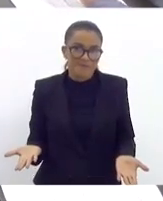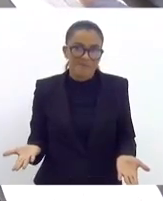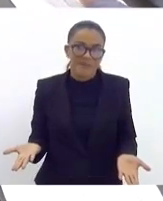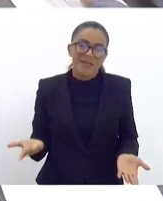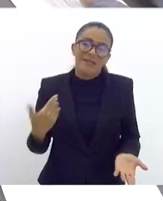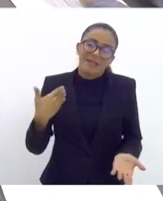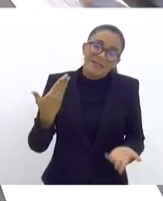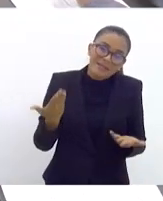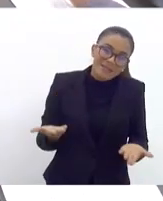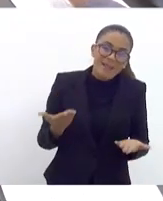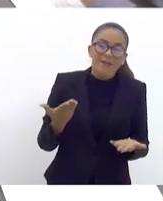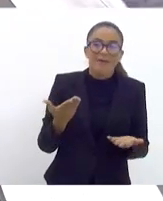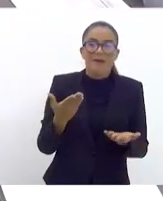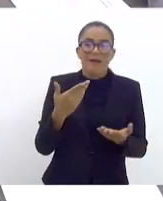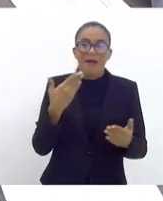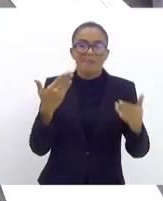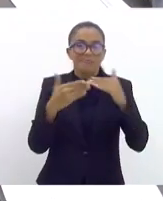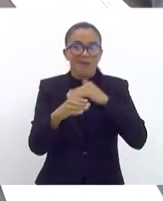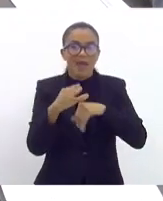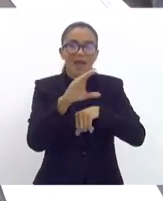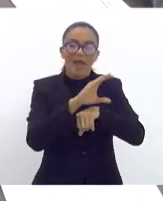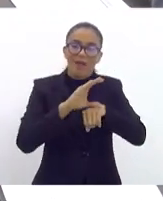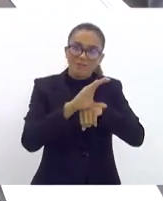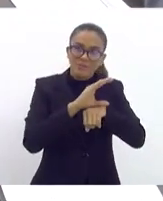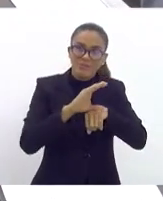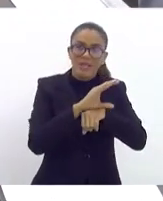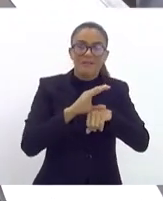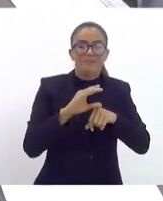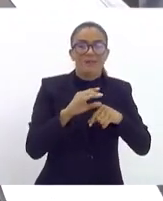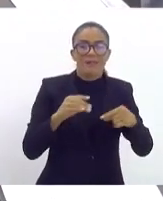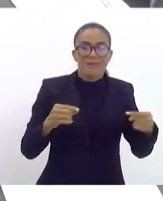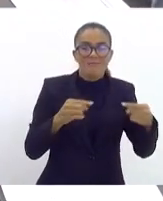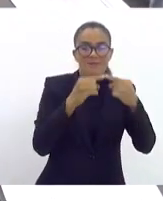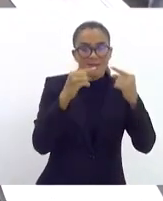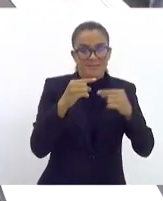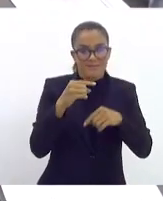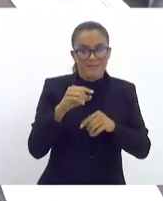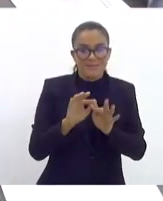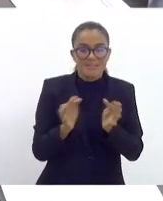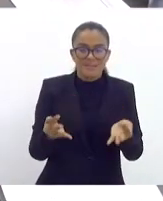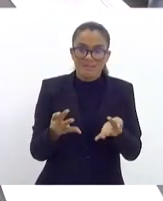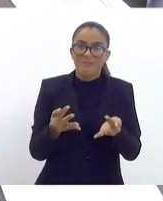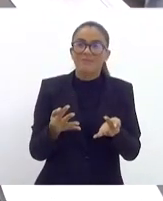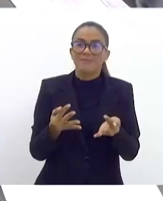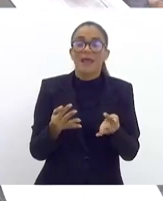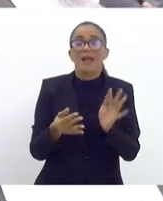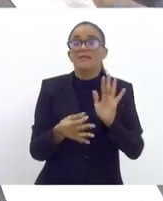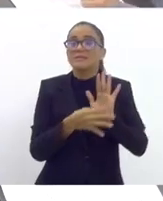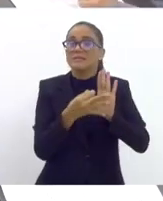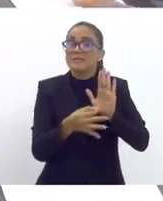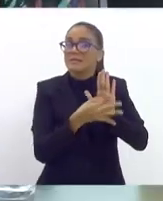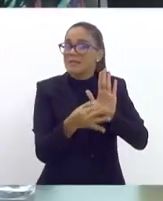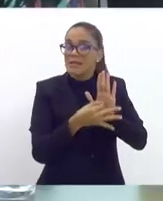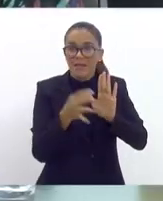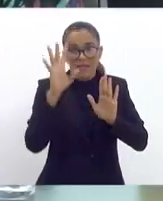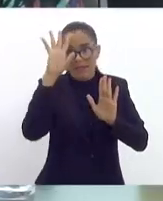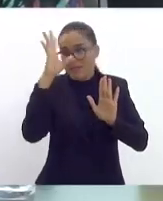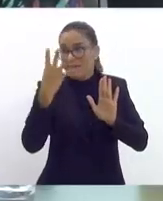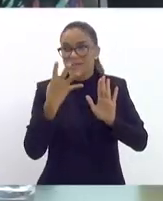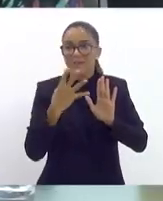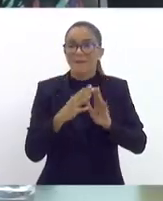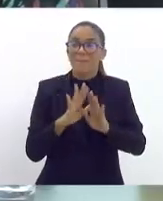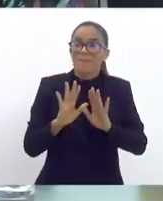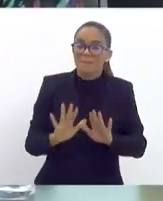a indicação a inconstitucionalidade pela indicação simples ela ela se ela se propõe a resolver a questão